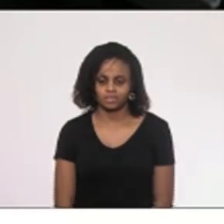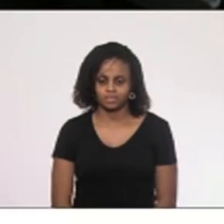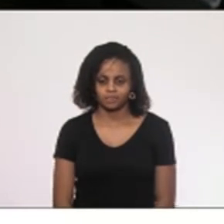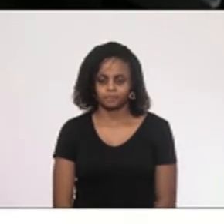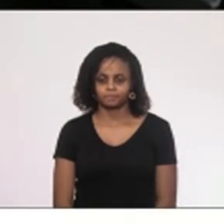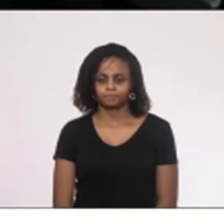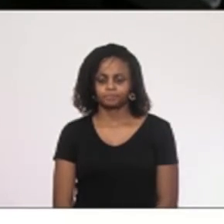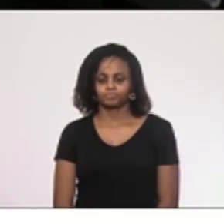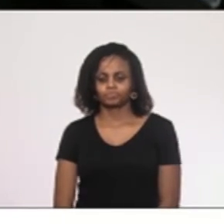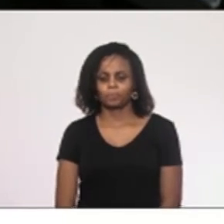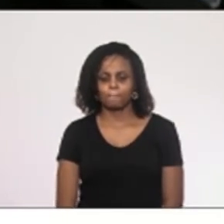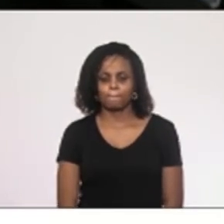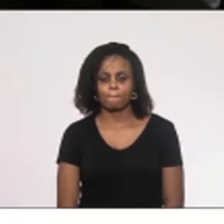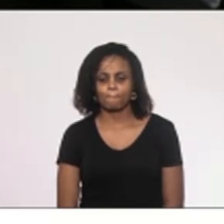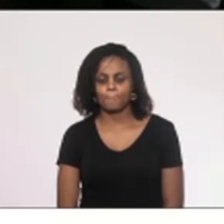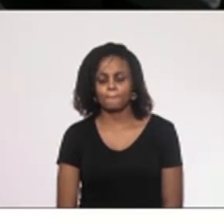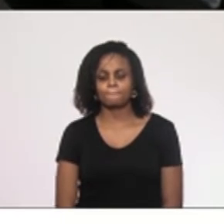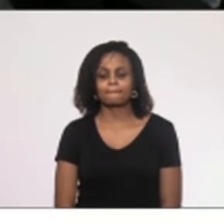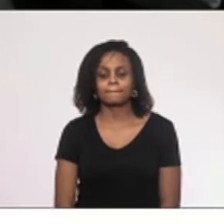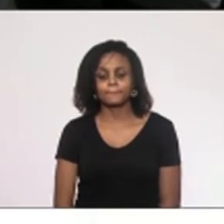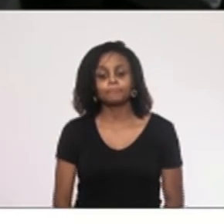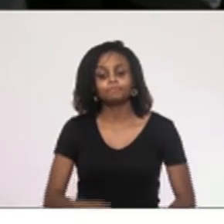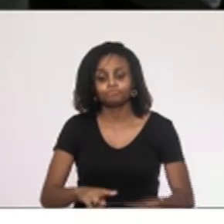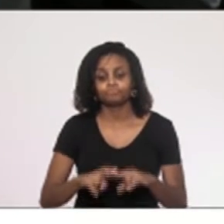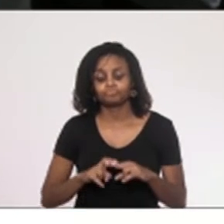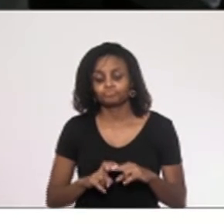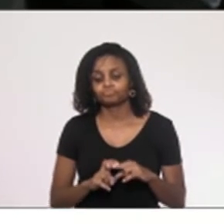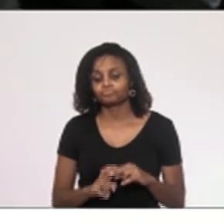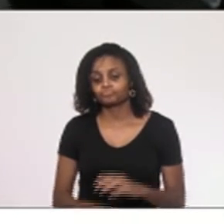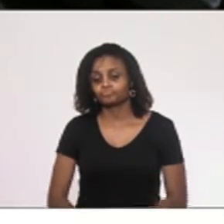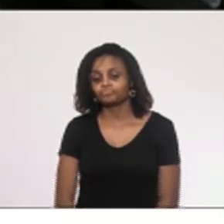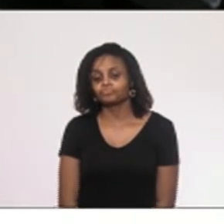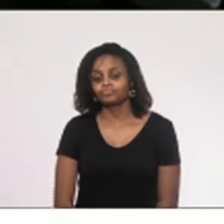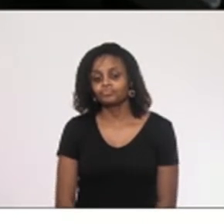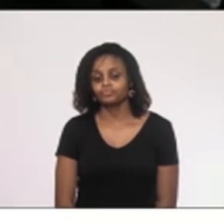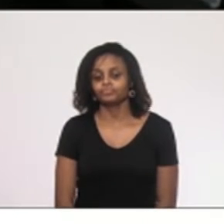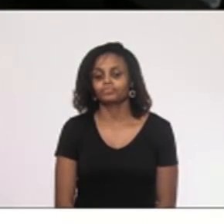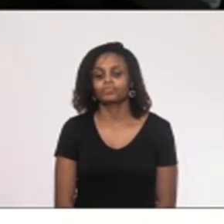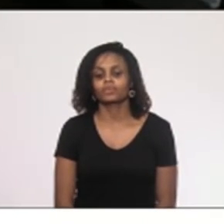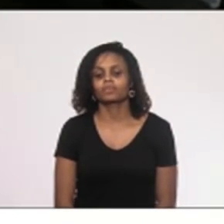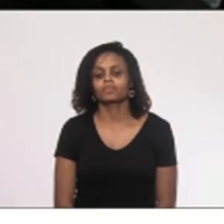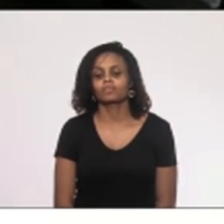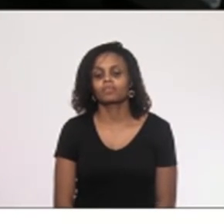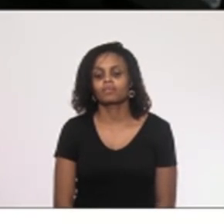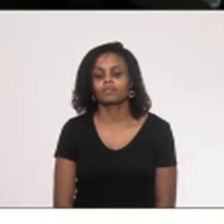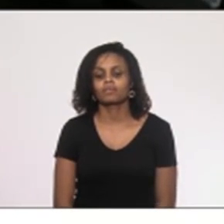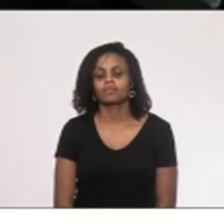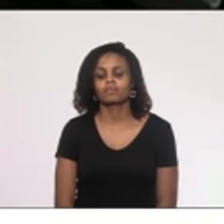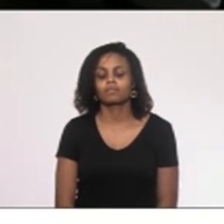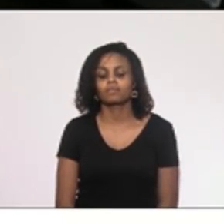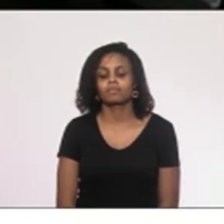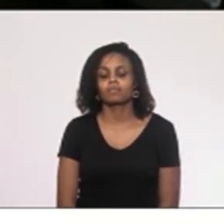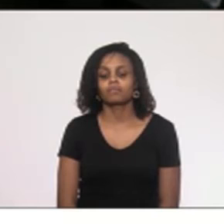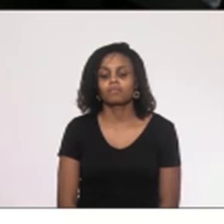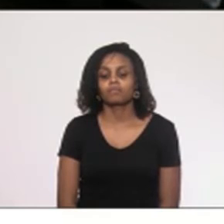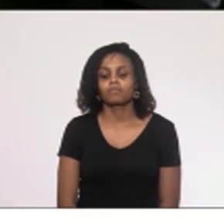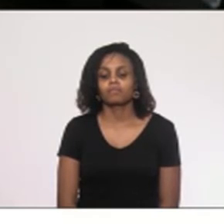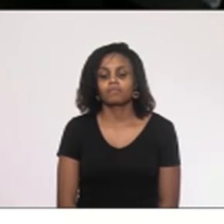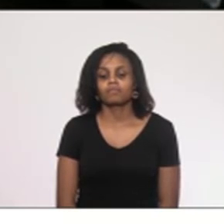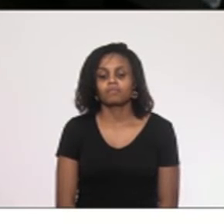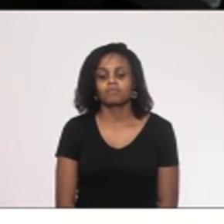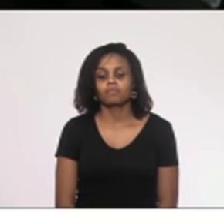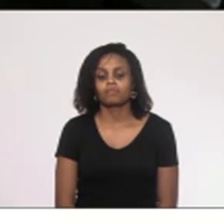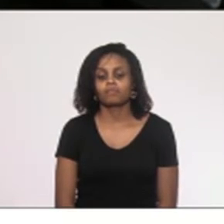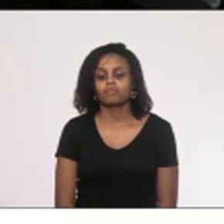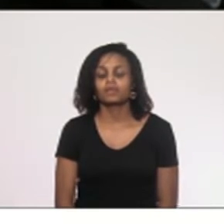Por essa razão, é que essa emenda... É por essa razão que, a despeito de que eu concorde com